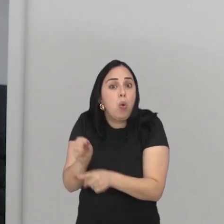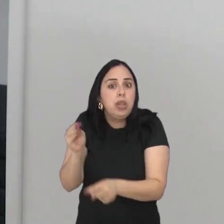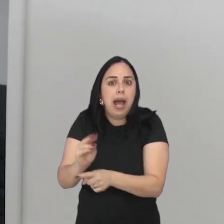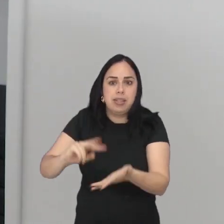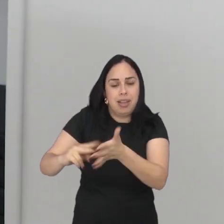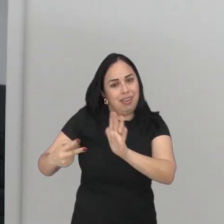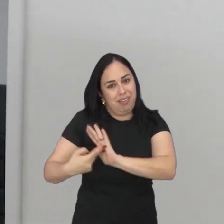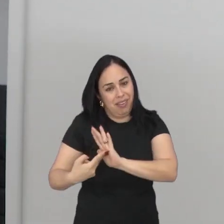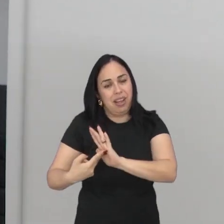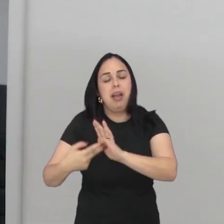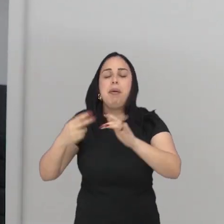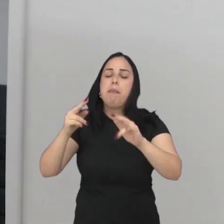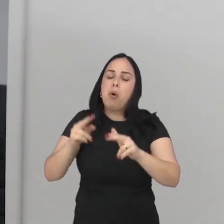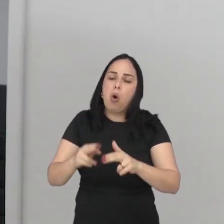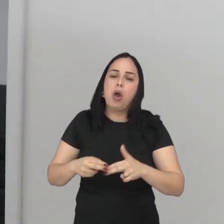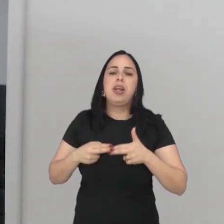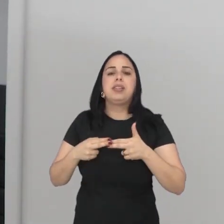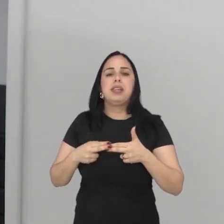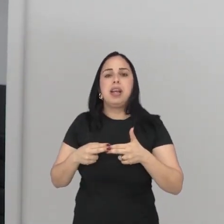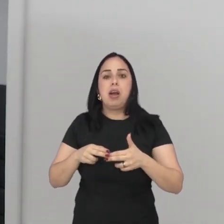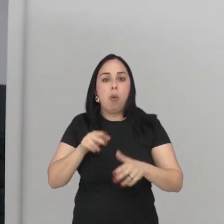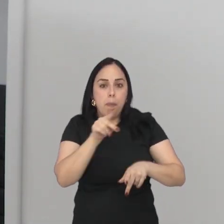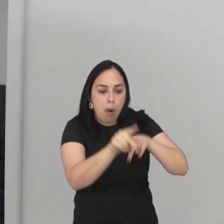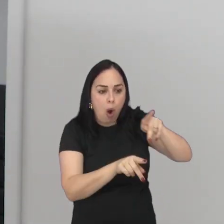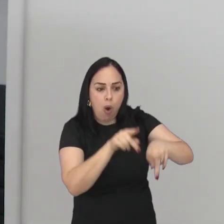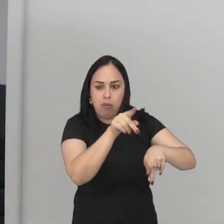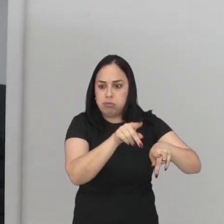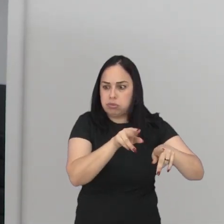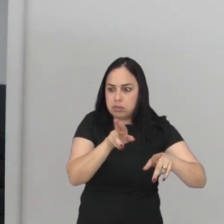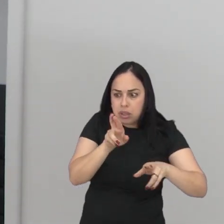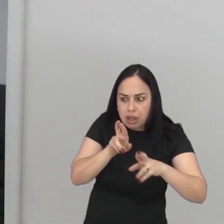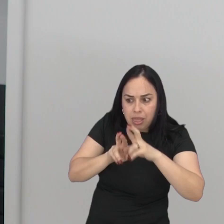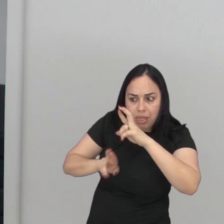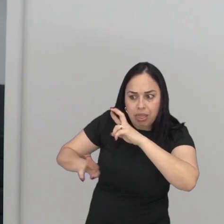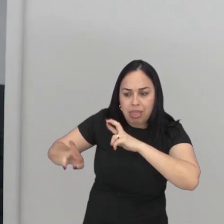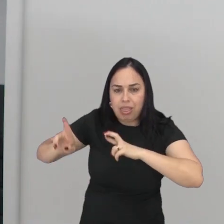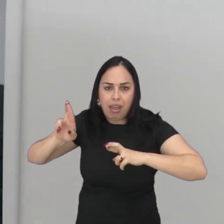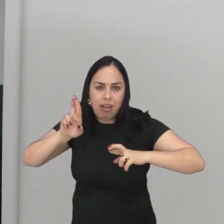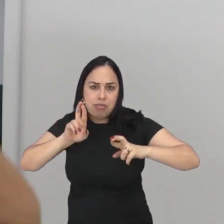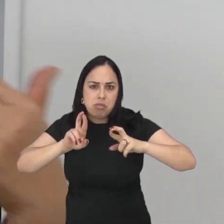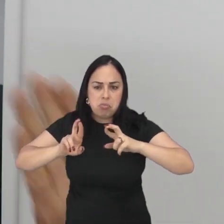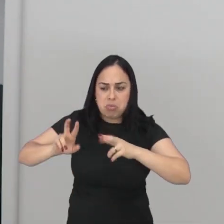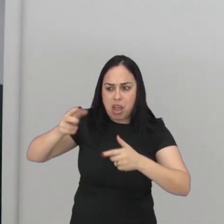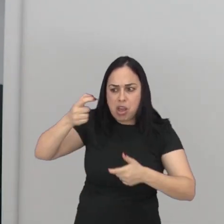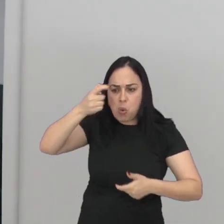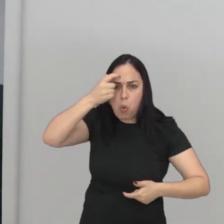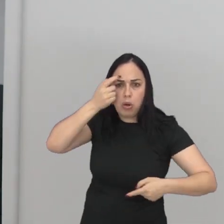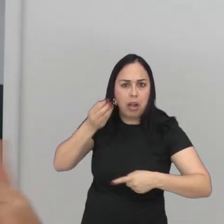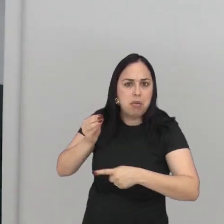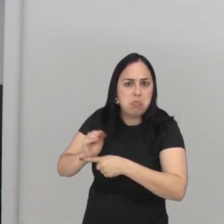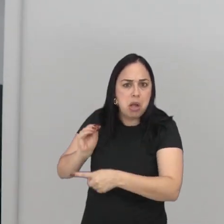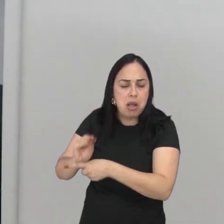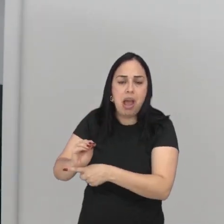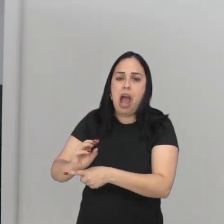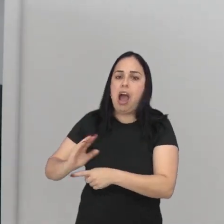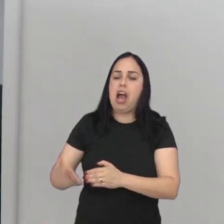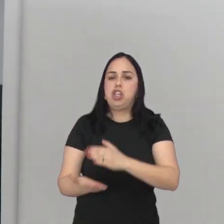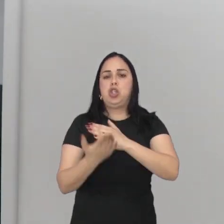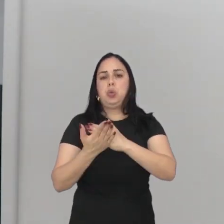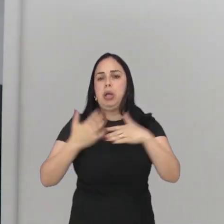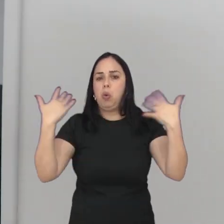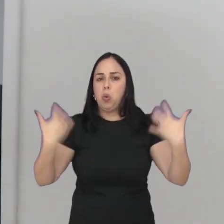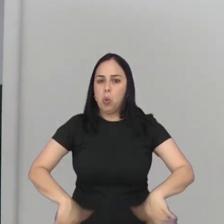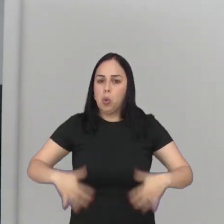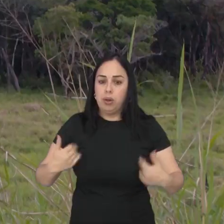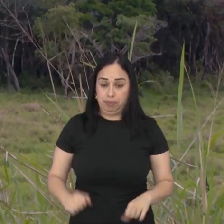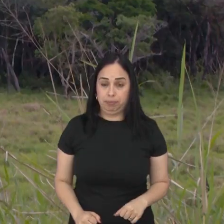É garantir. Por isso que a comunidade no entorno, fiscalizando, tendo consciência da importância, isso vai